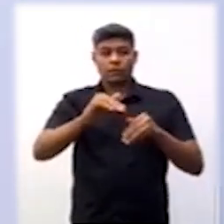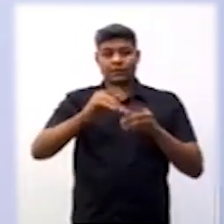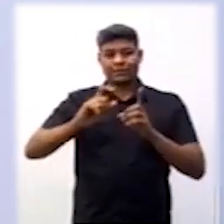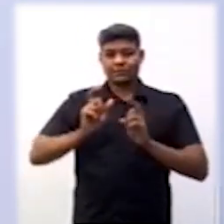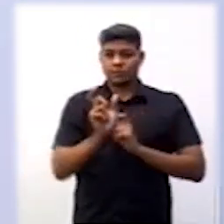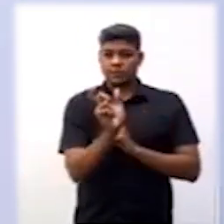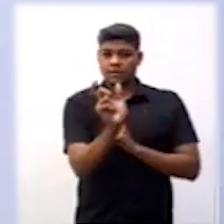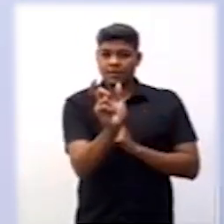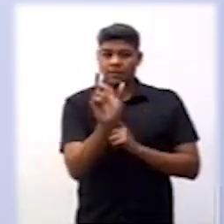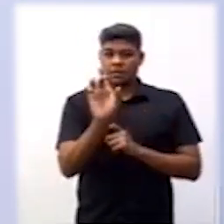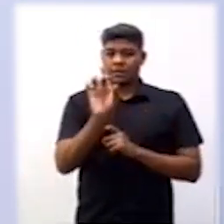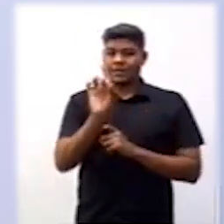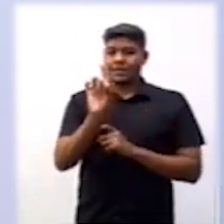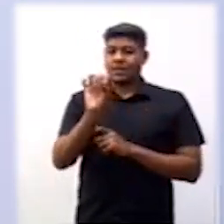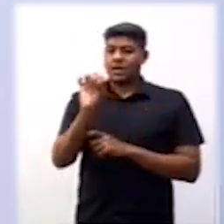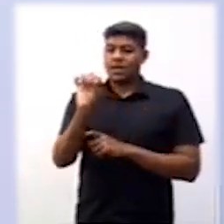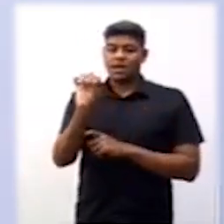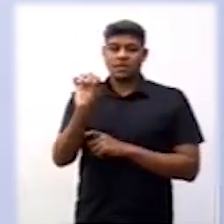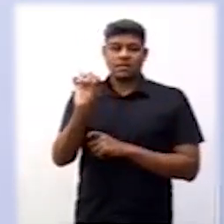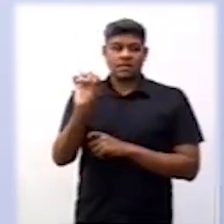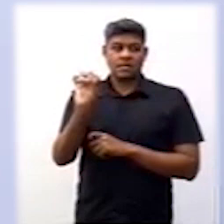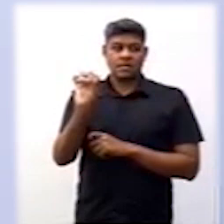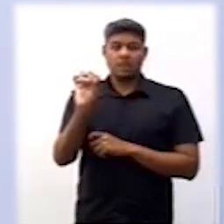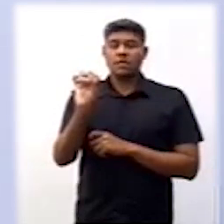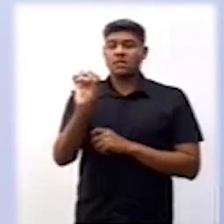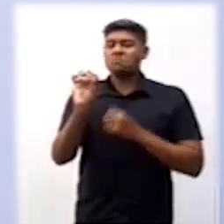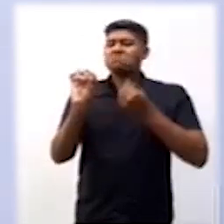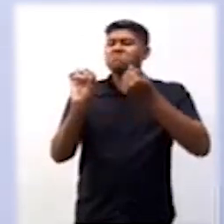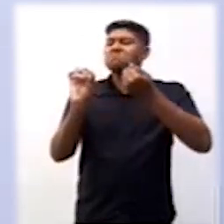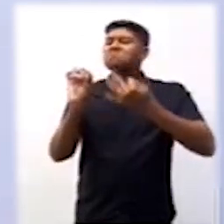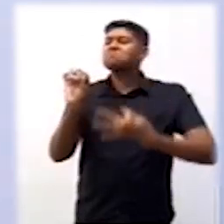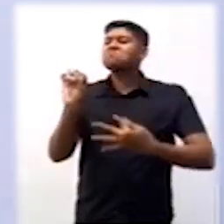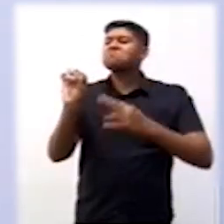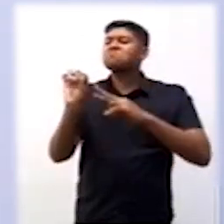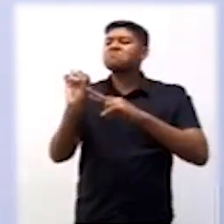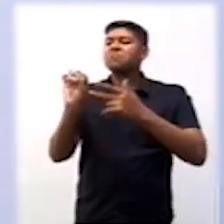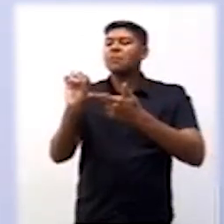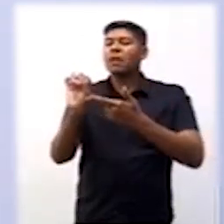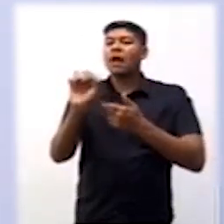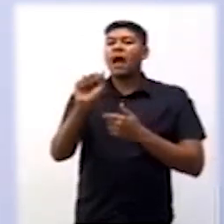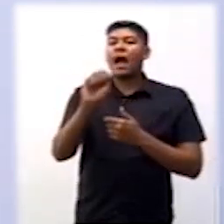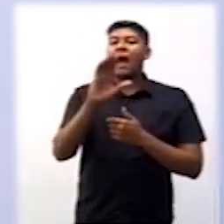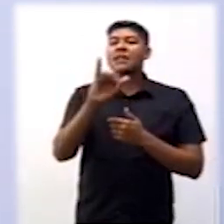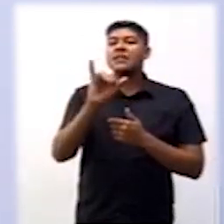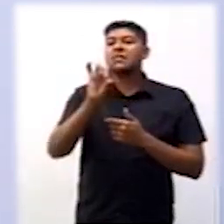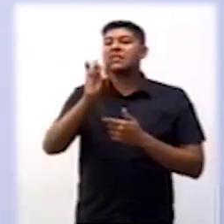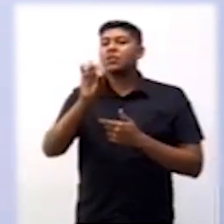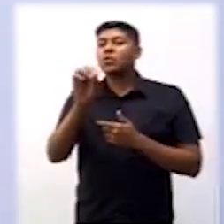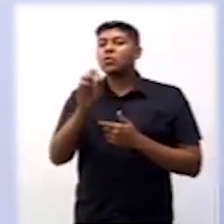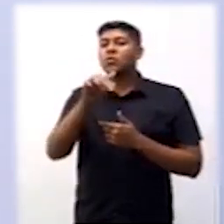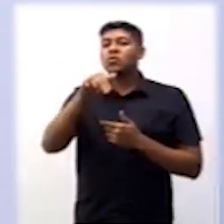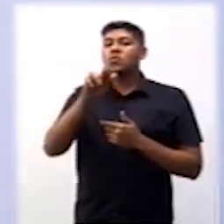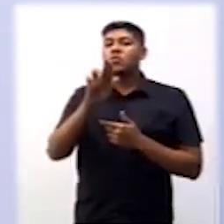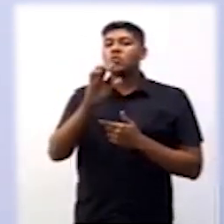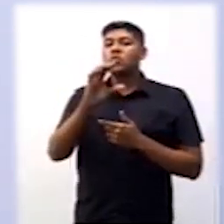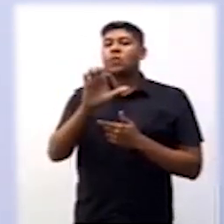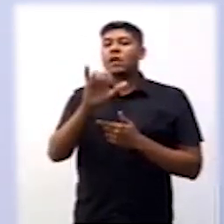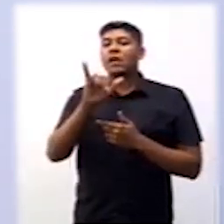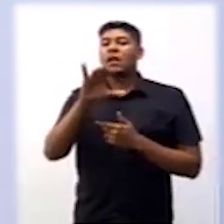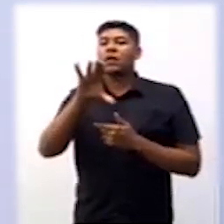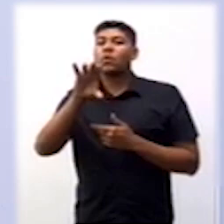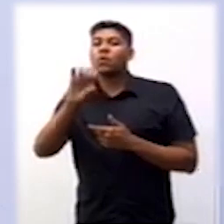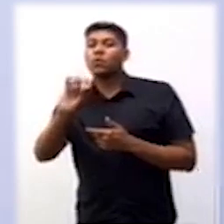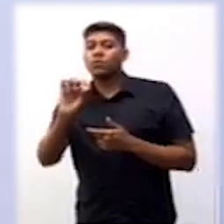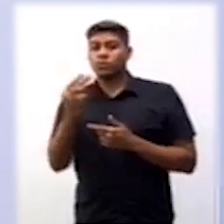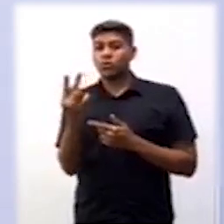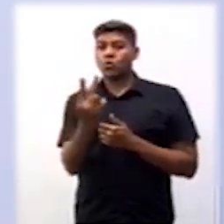ó, DS, você quer dizer que é o ácido nucleico de cadeia dupla.